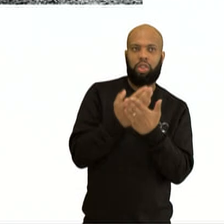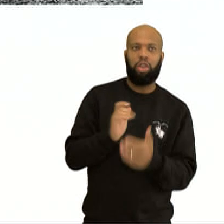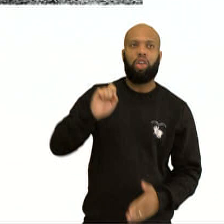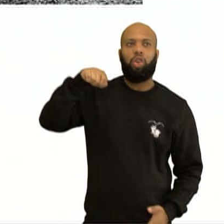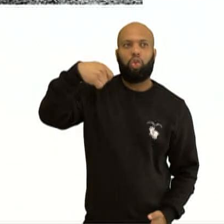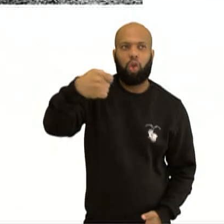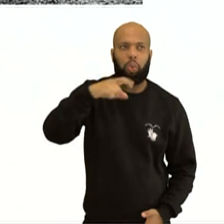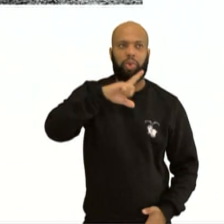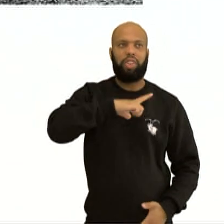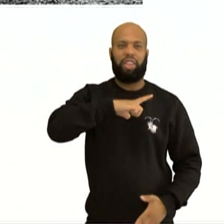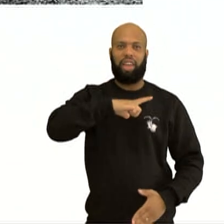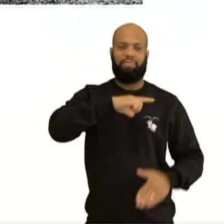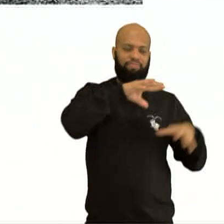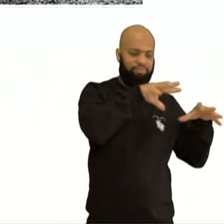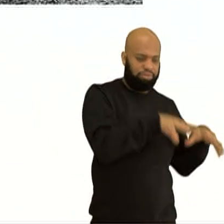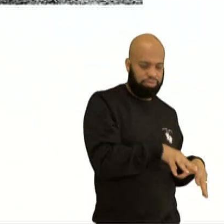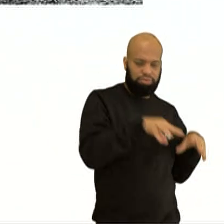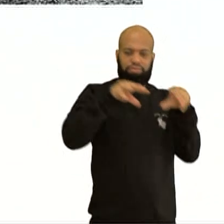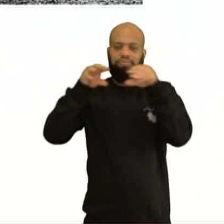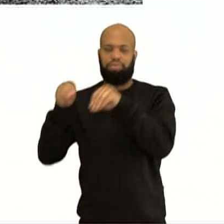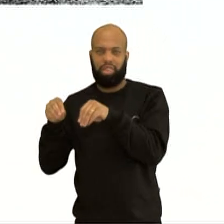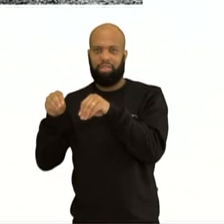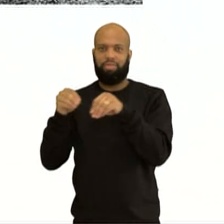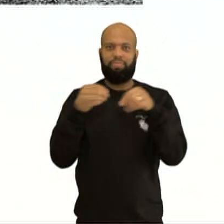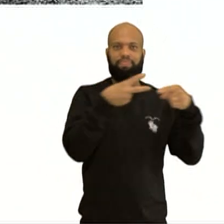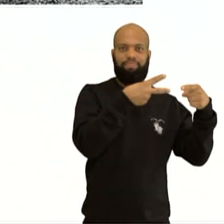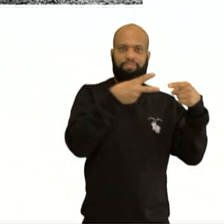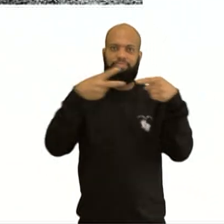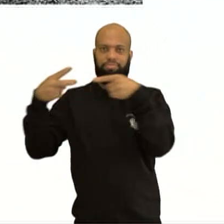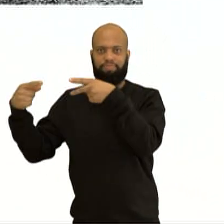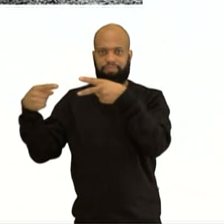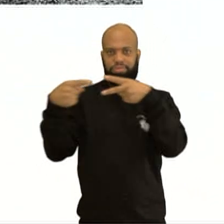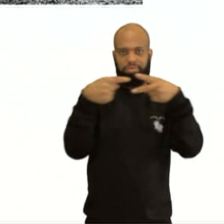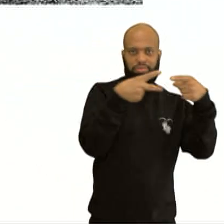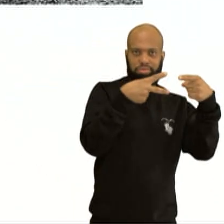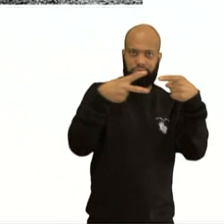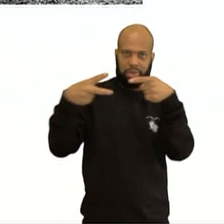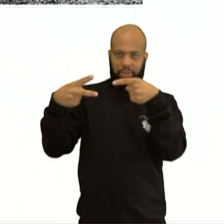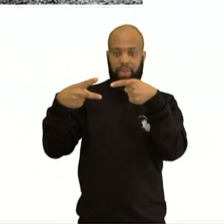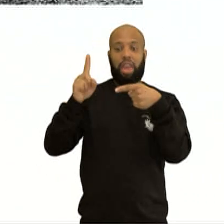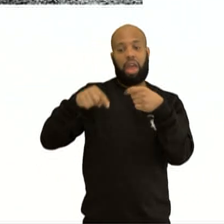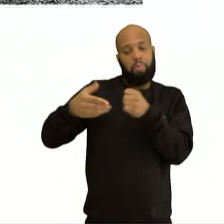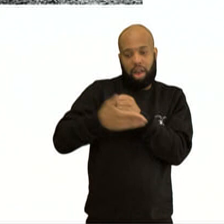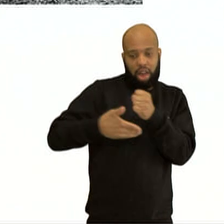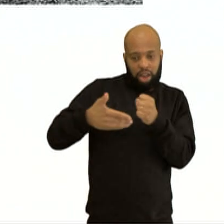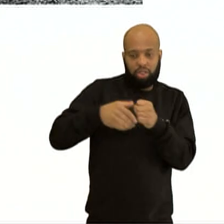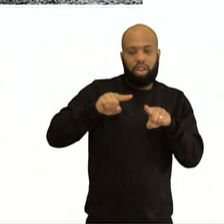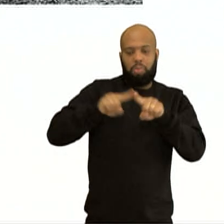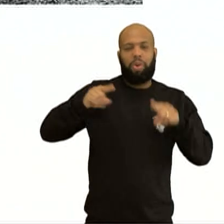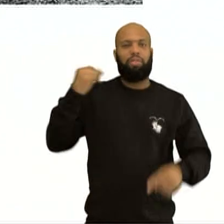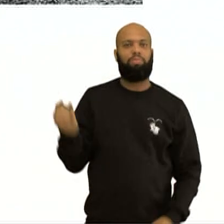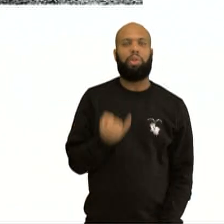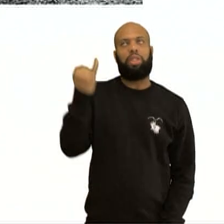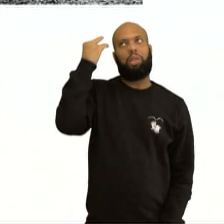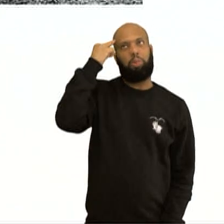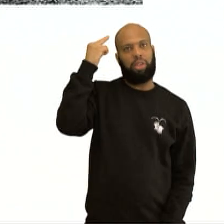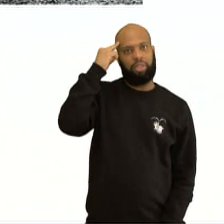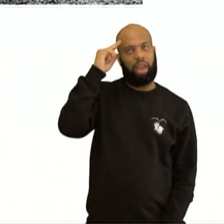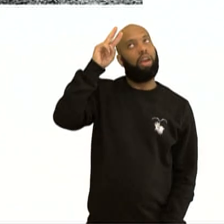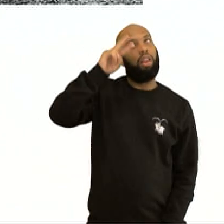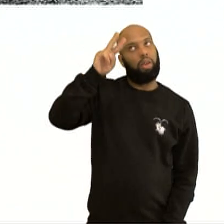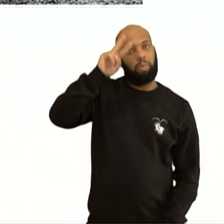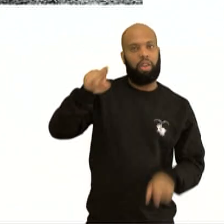movimentos migratórios, aquele conceito básico, mas que é sempre bom pensar, lembrar,